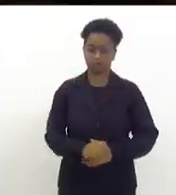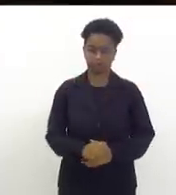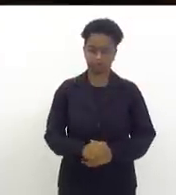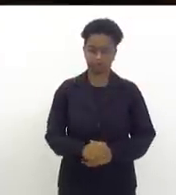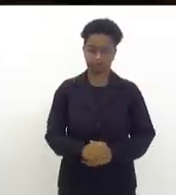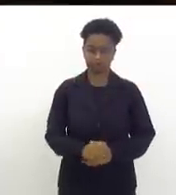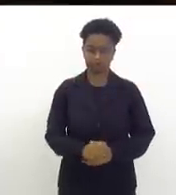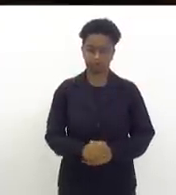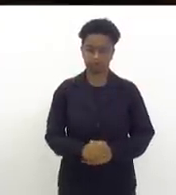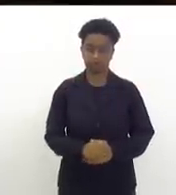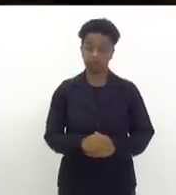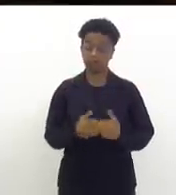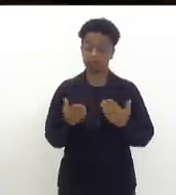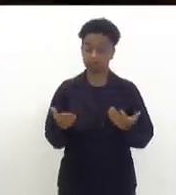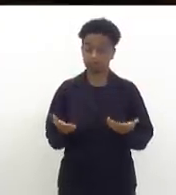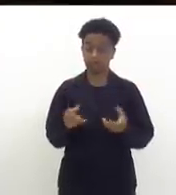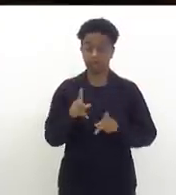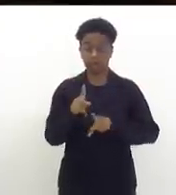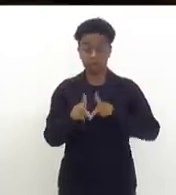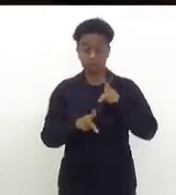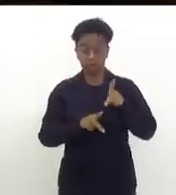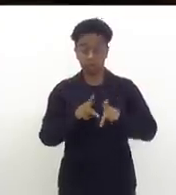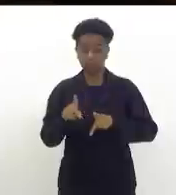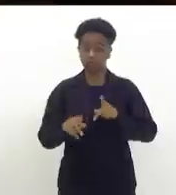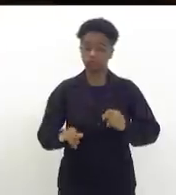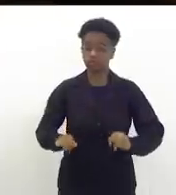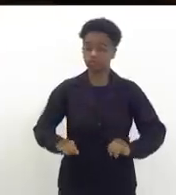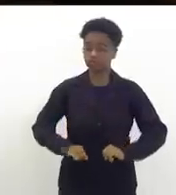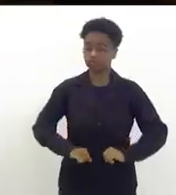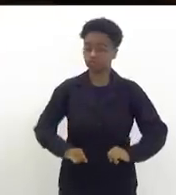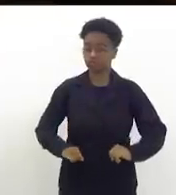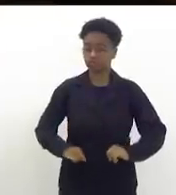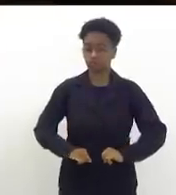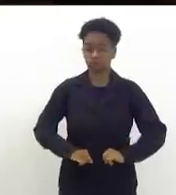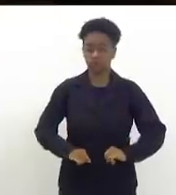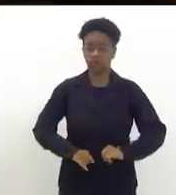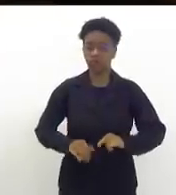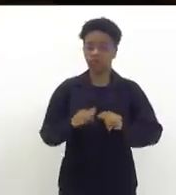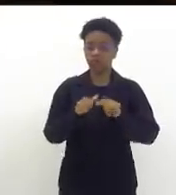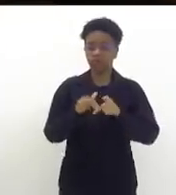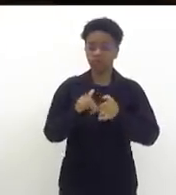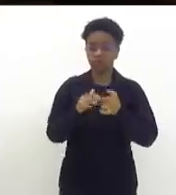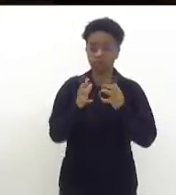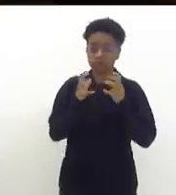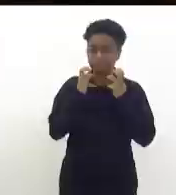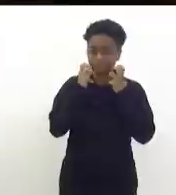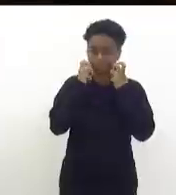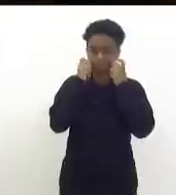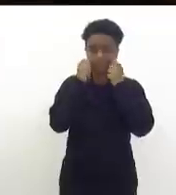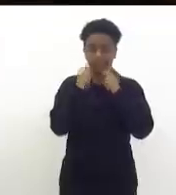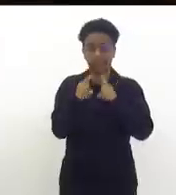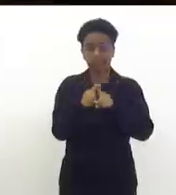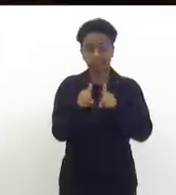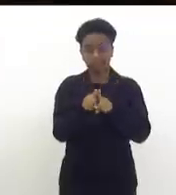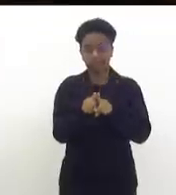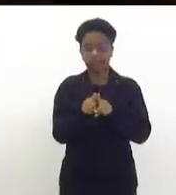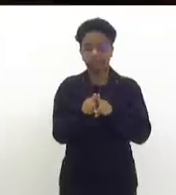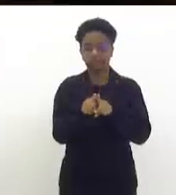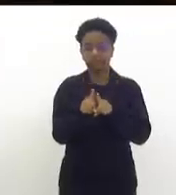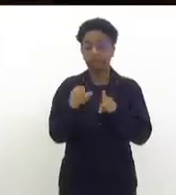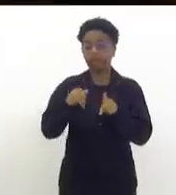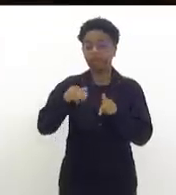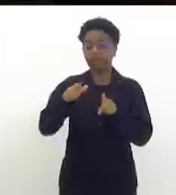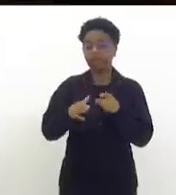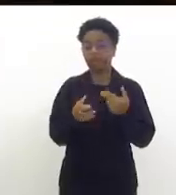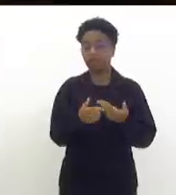e vem a população sofrendo o constrangimento e os causadores